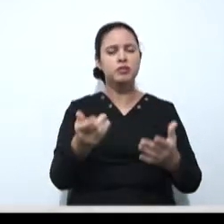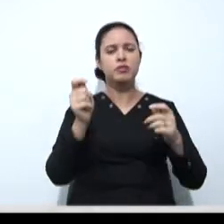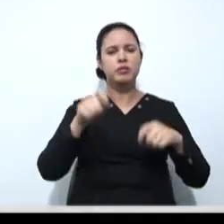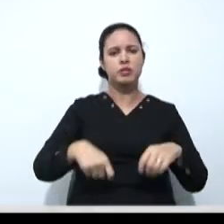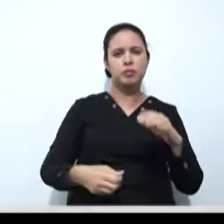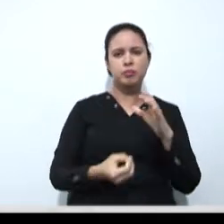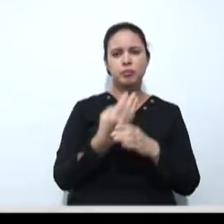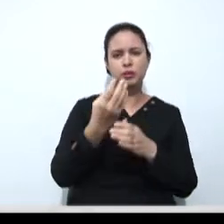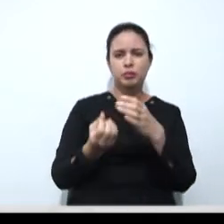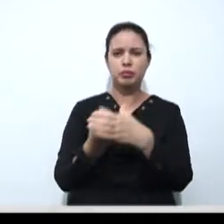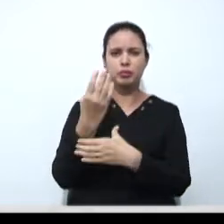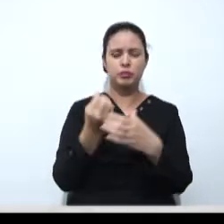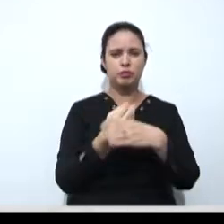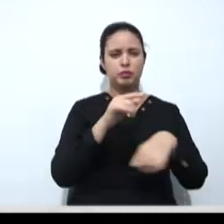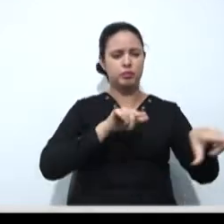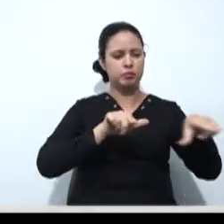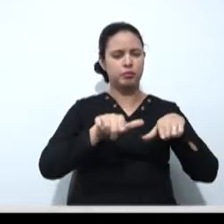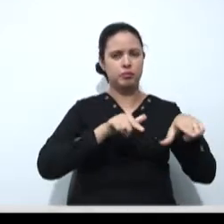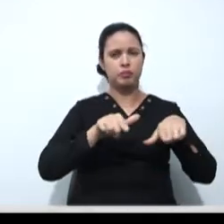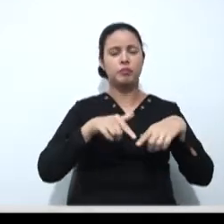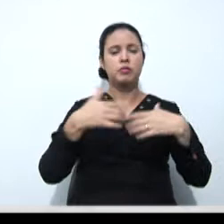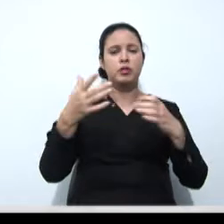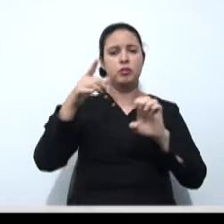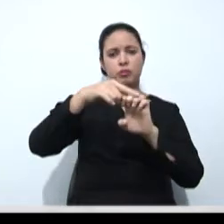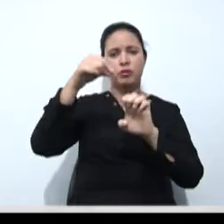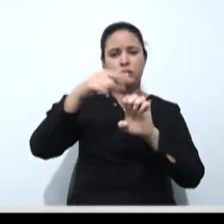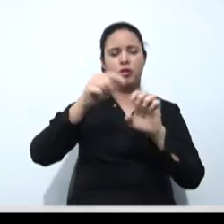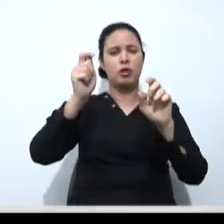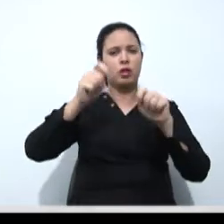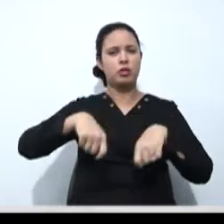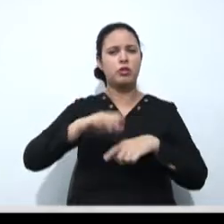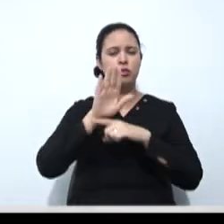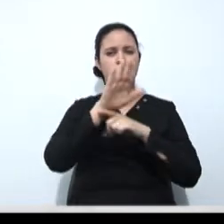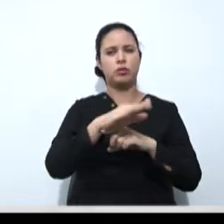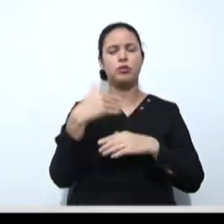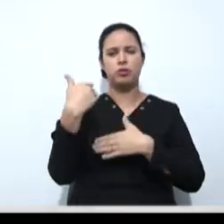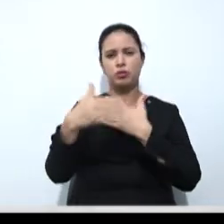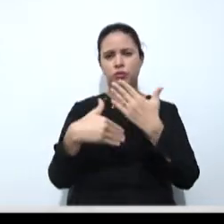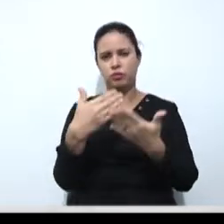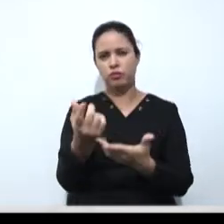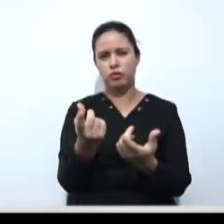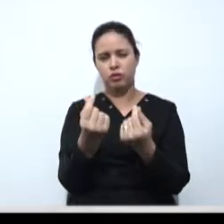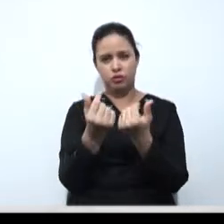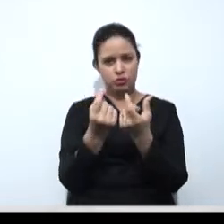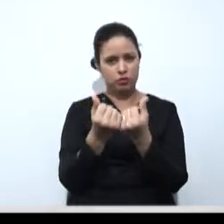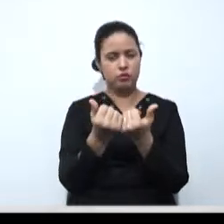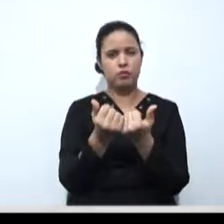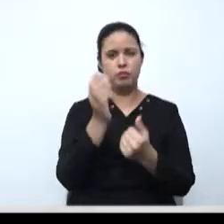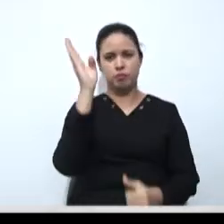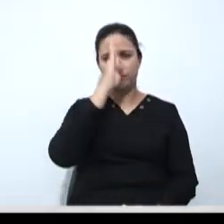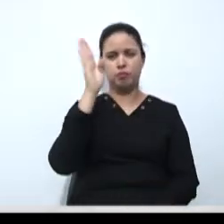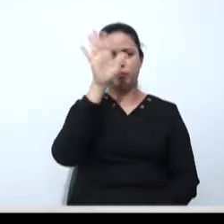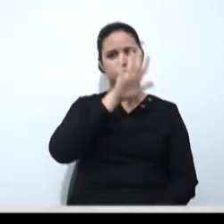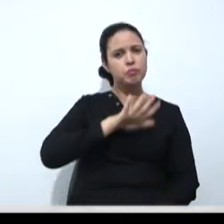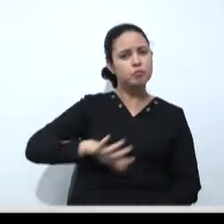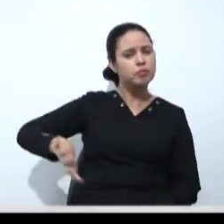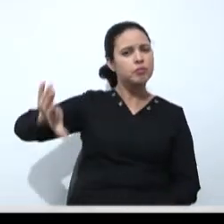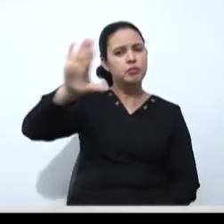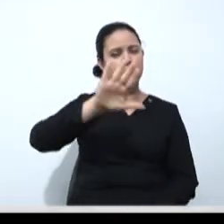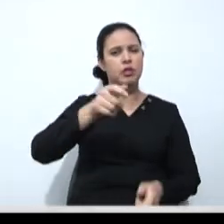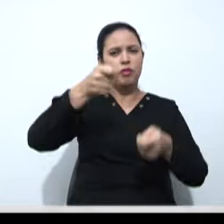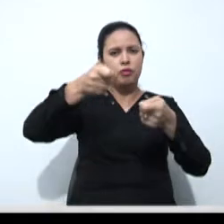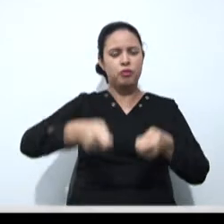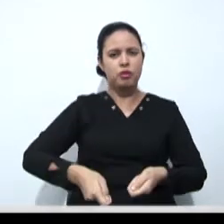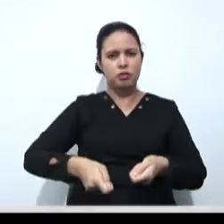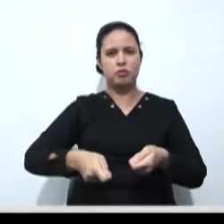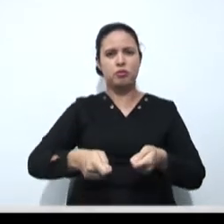empregos. O empreendedorismo, ele ajuda a desenvolver a economia nacional, tornando-a resistente em períodos